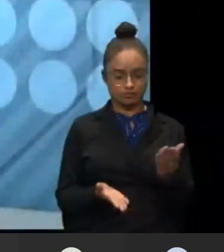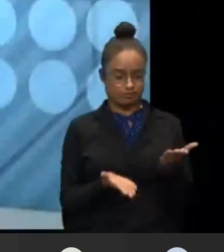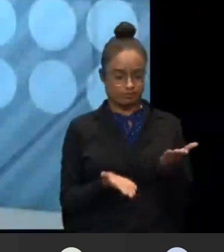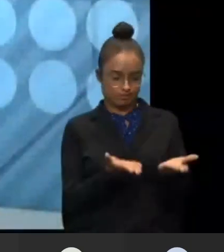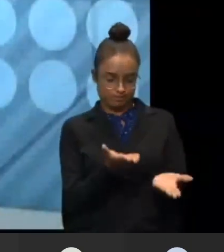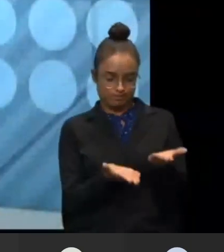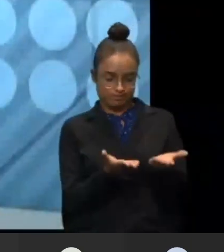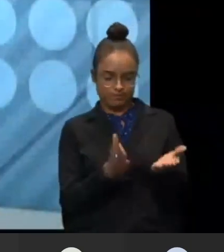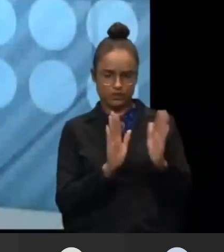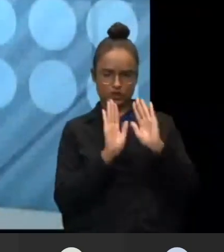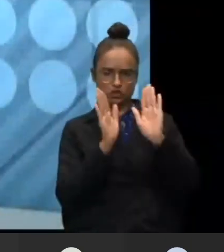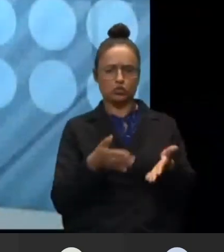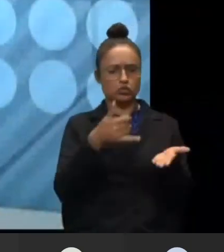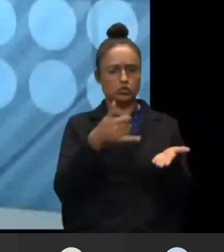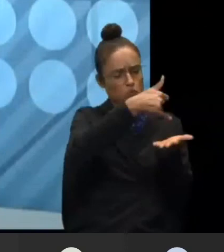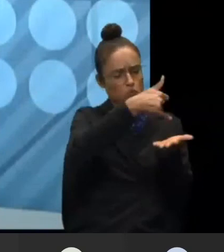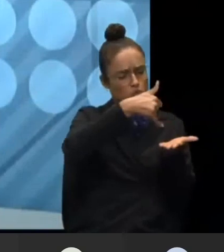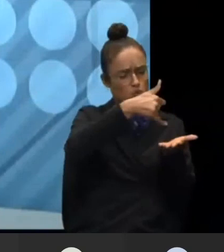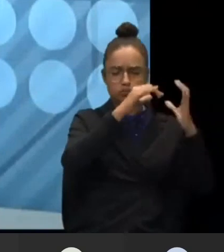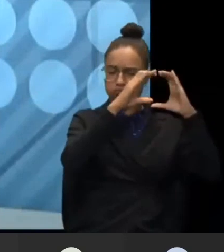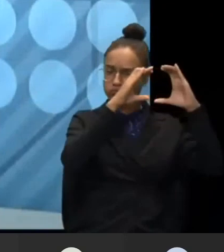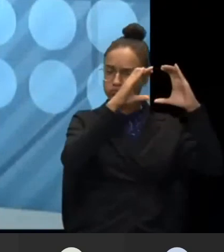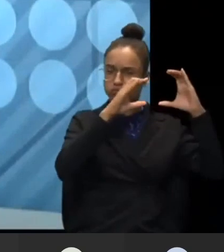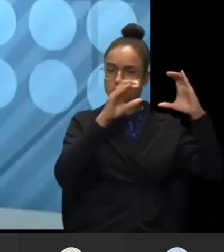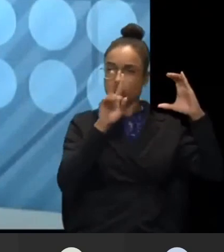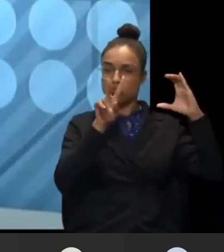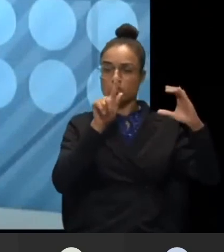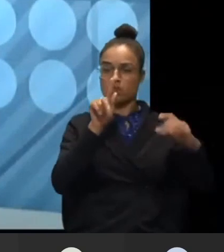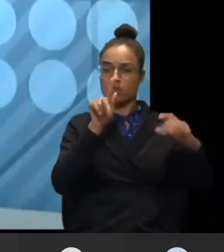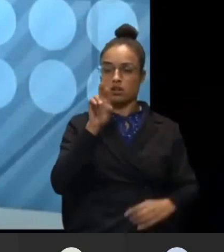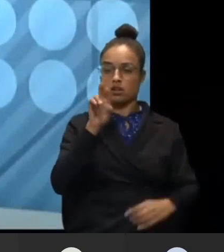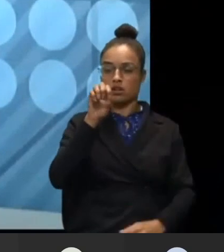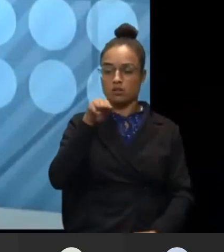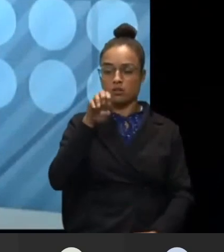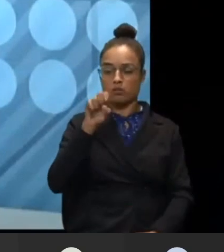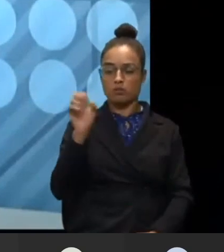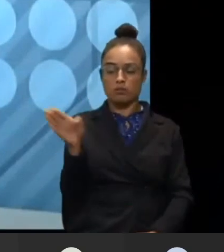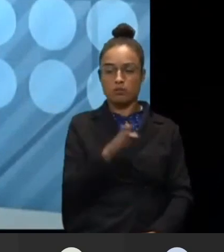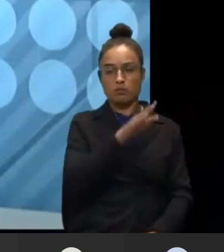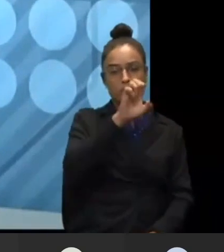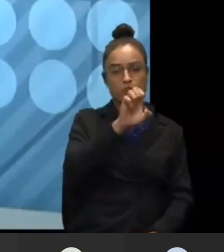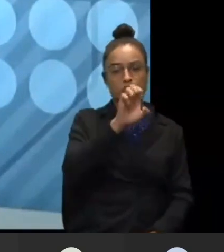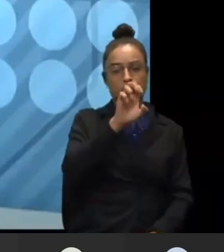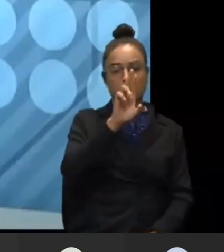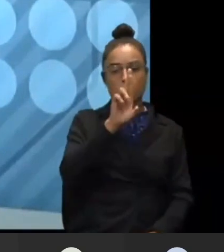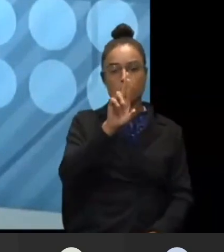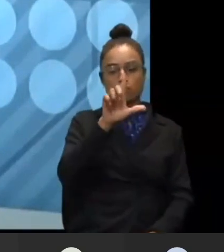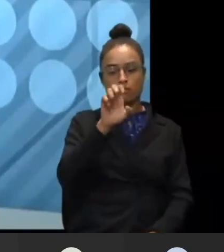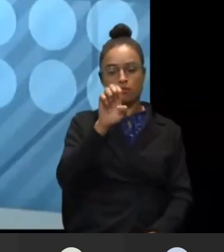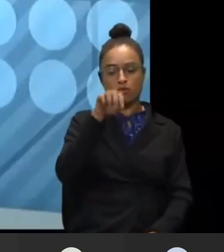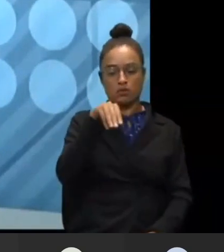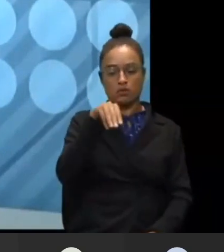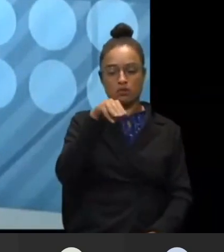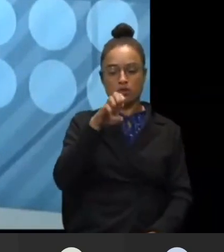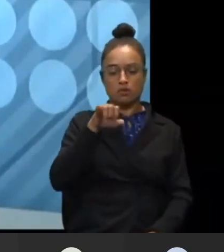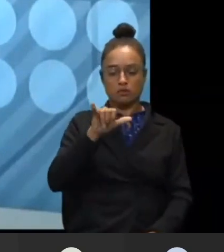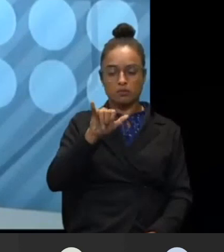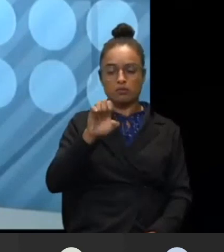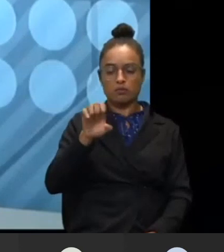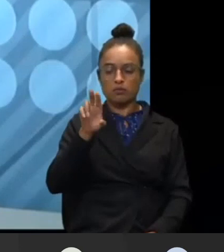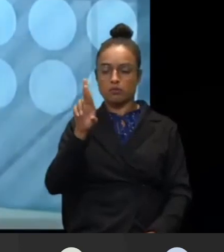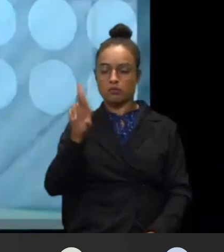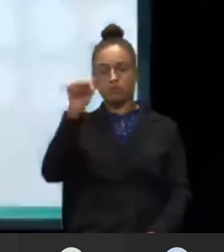Pesado a amostra, então depois de ter pesado esses 2 gramas num Erlenmeyer, agora nós vamos observar quais são os